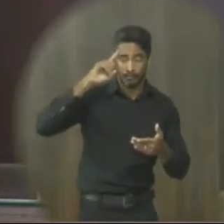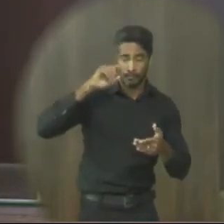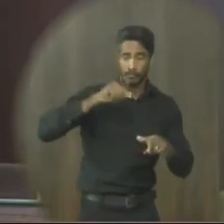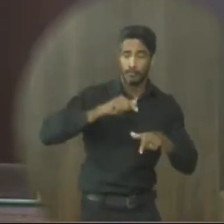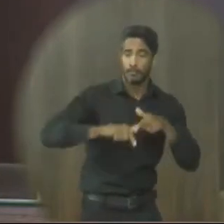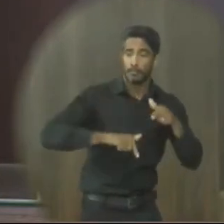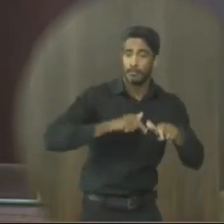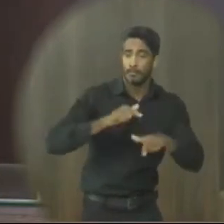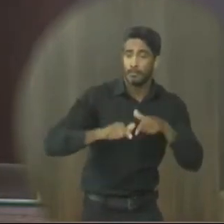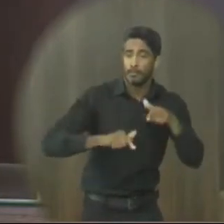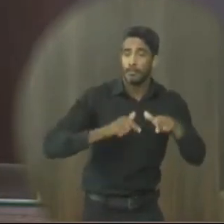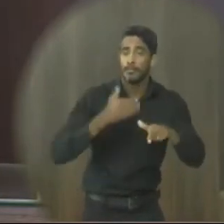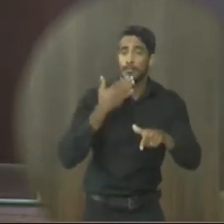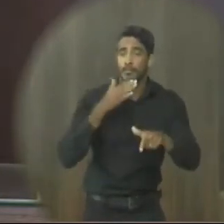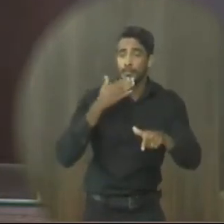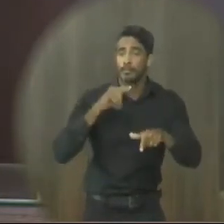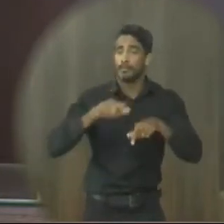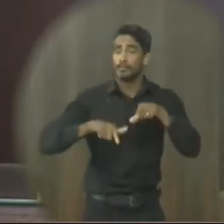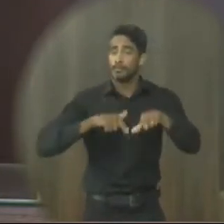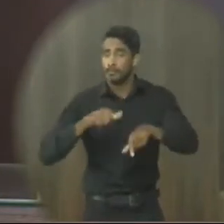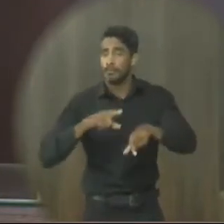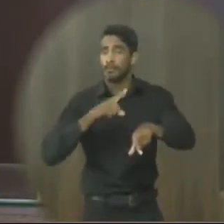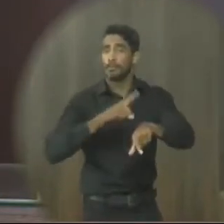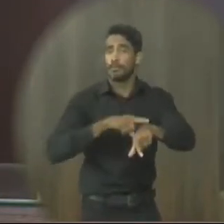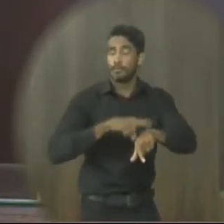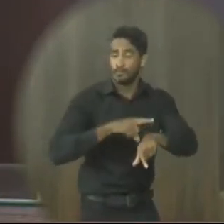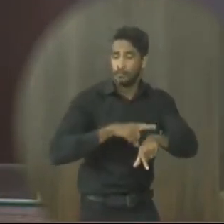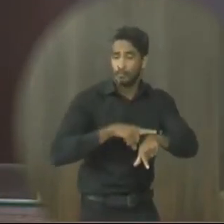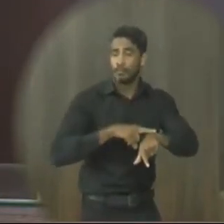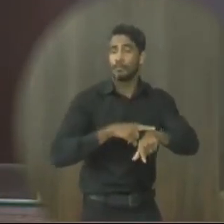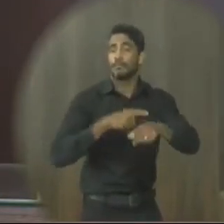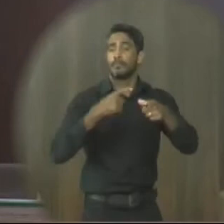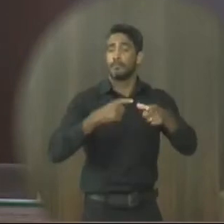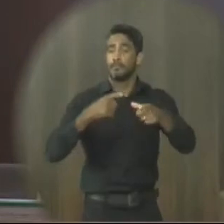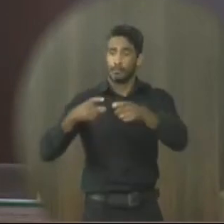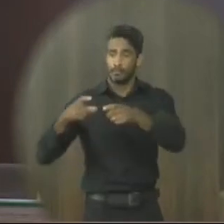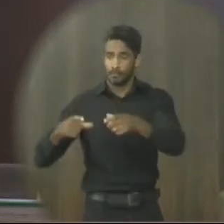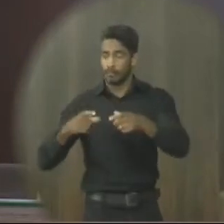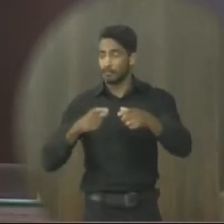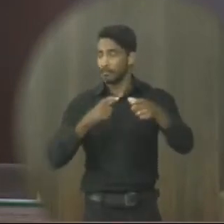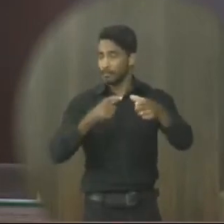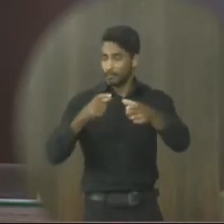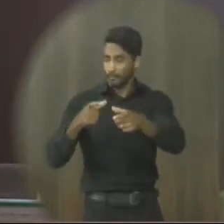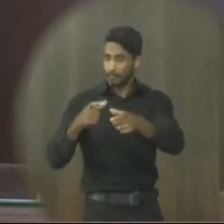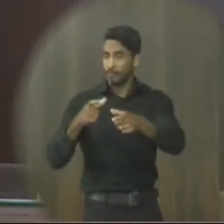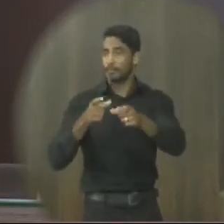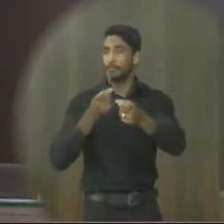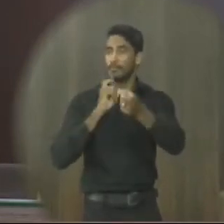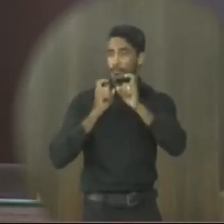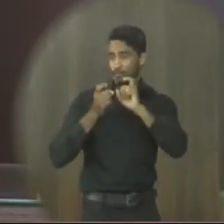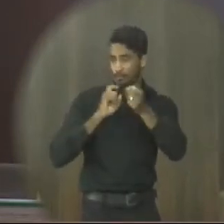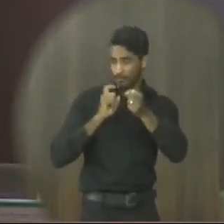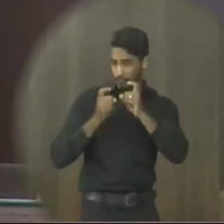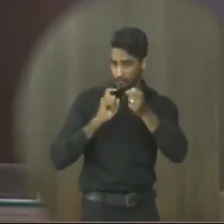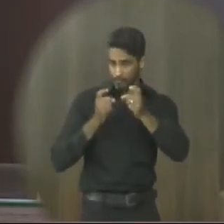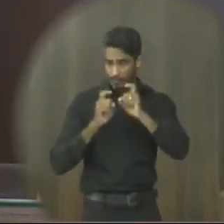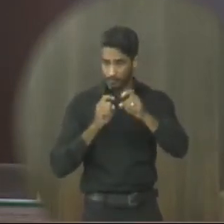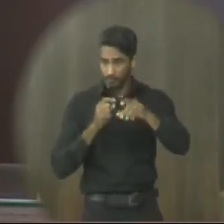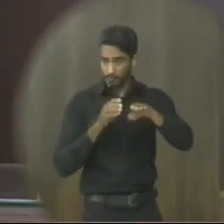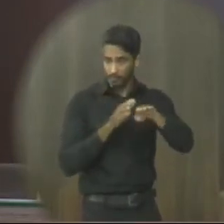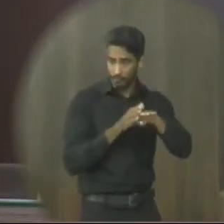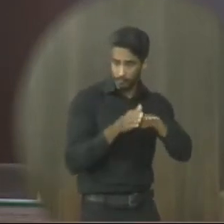designação de dias, horário, locais e definidos das reuniões dos referidos